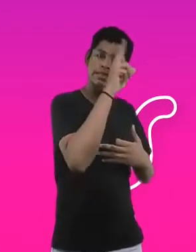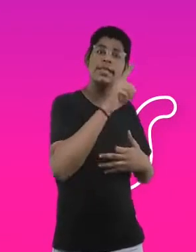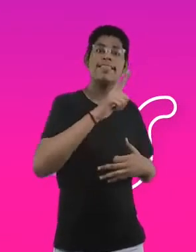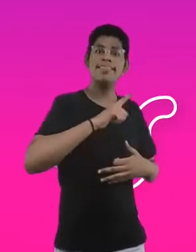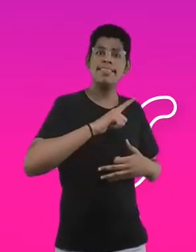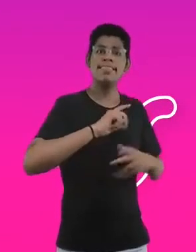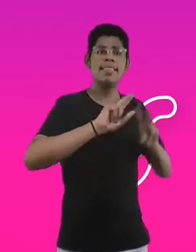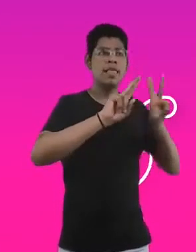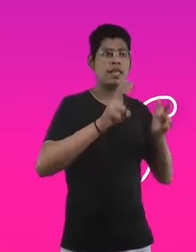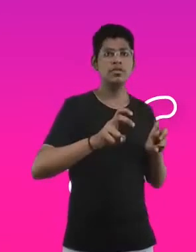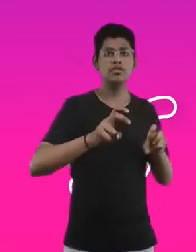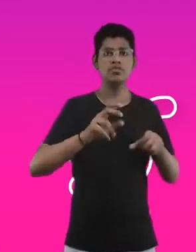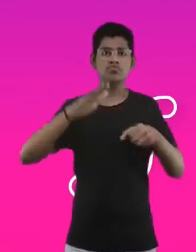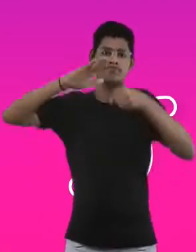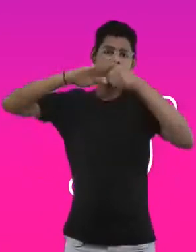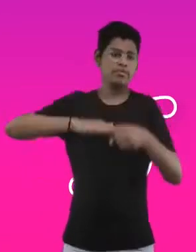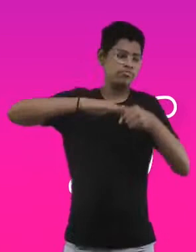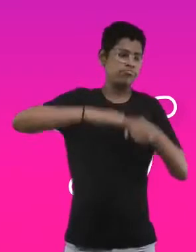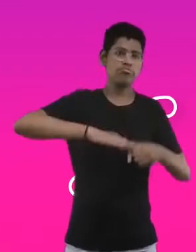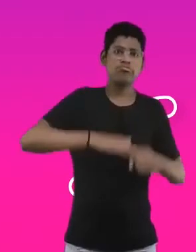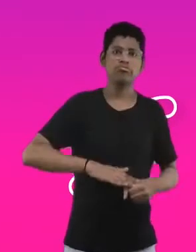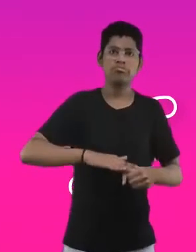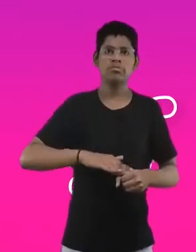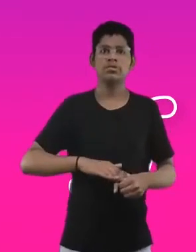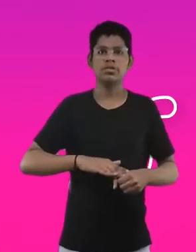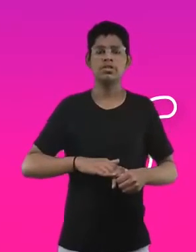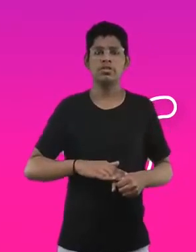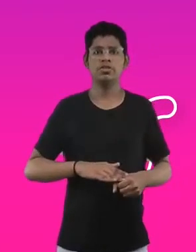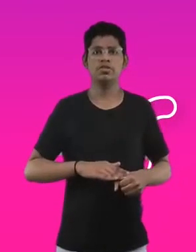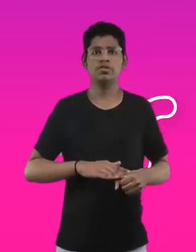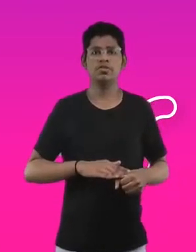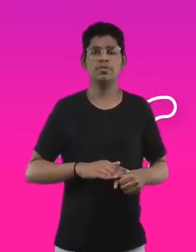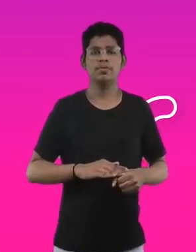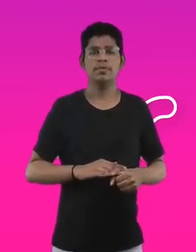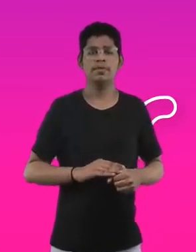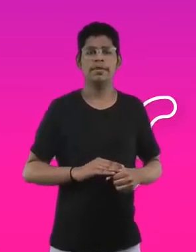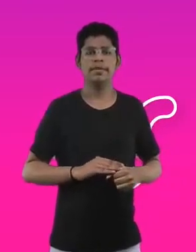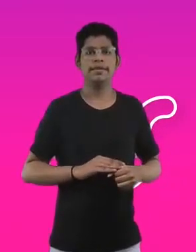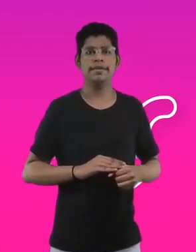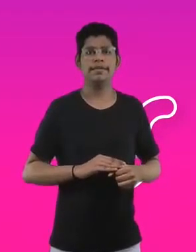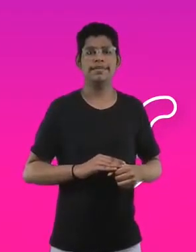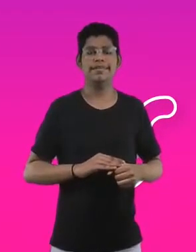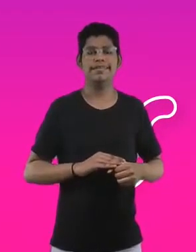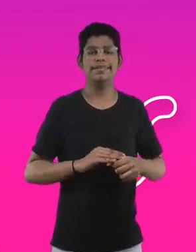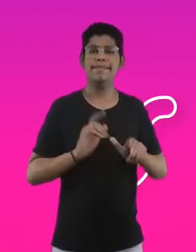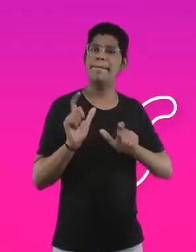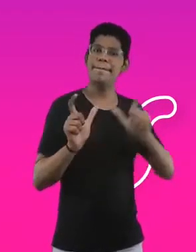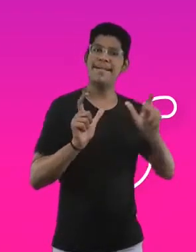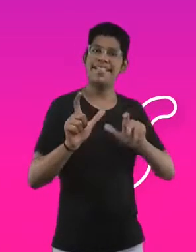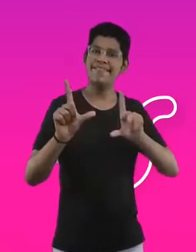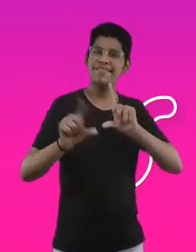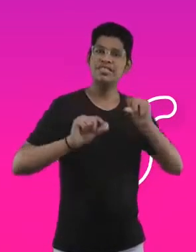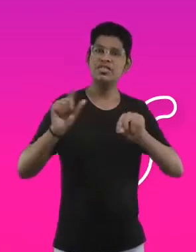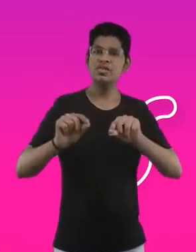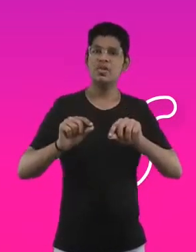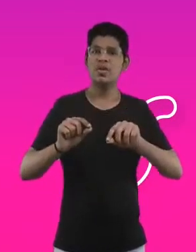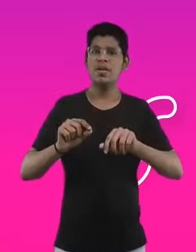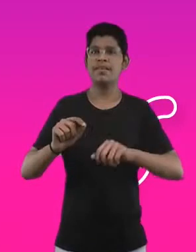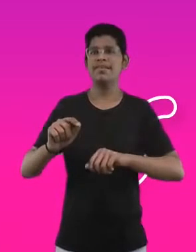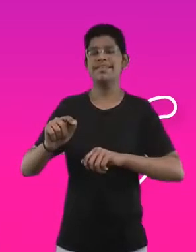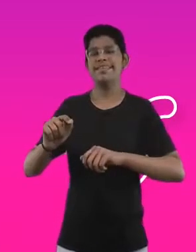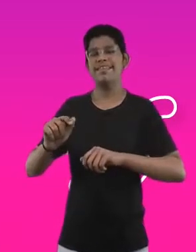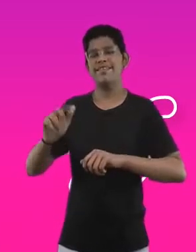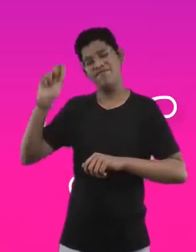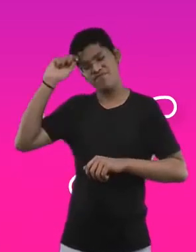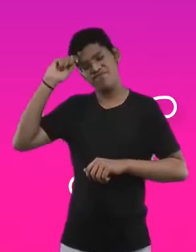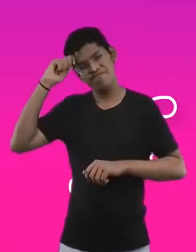enfim, formas, né, que são ditas, né, para a gente seguir um futuro preto.